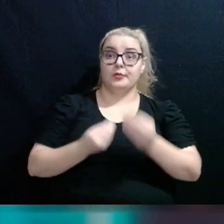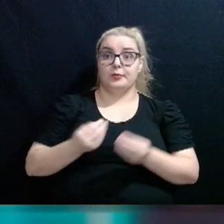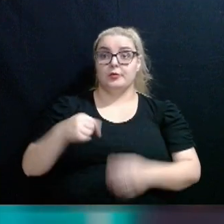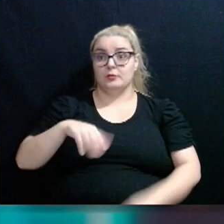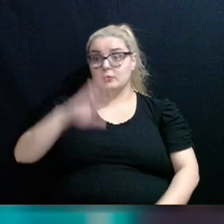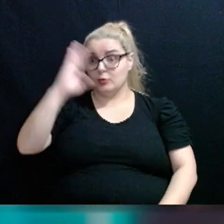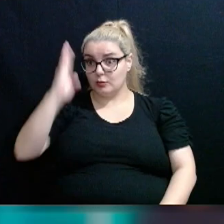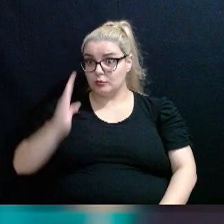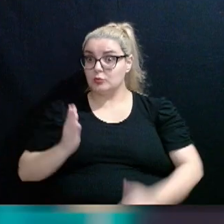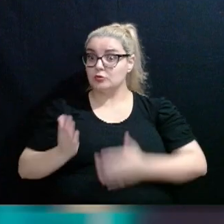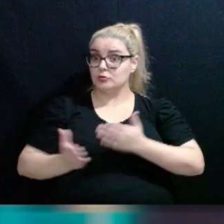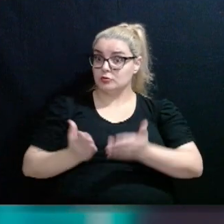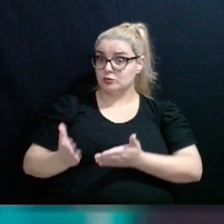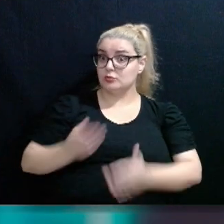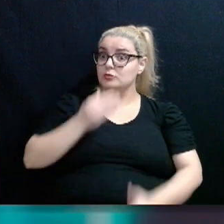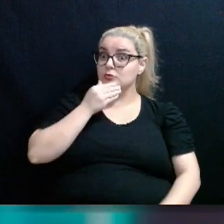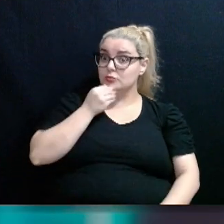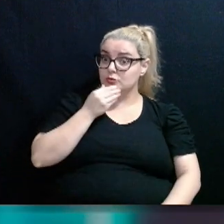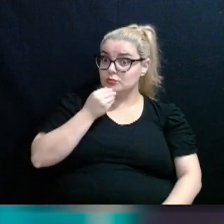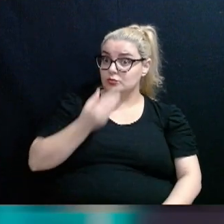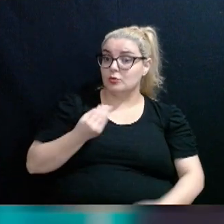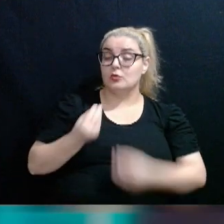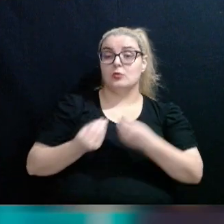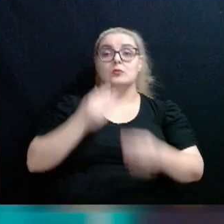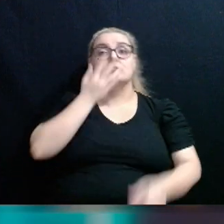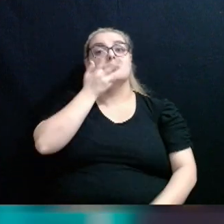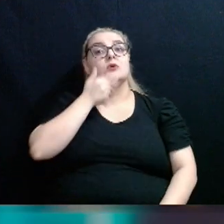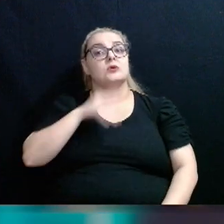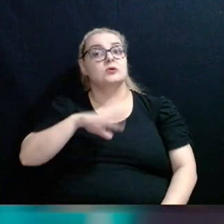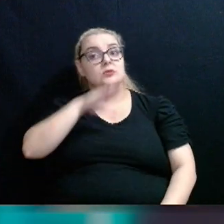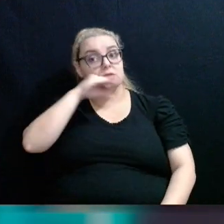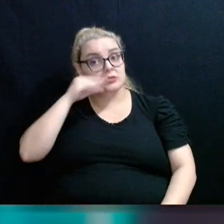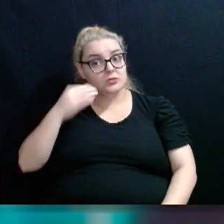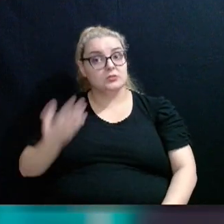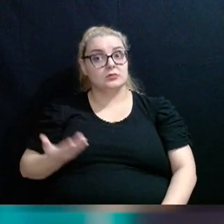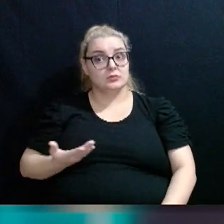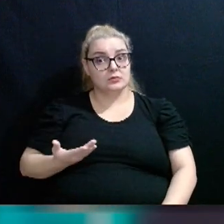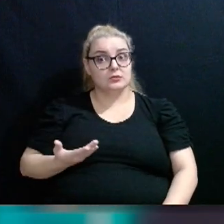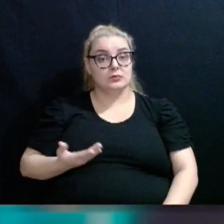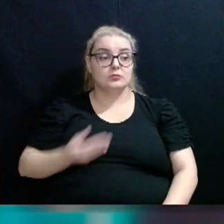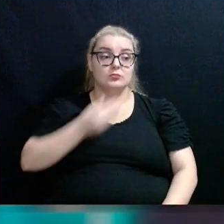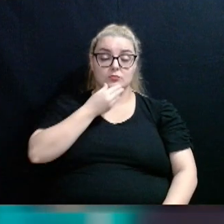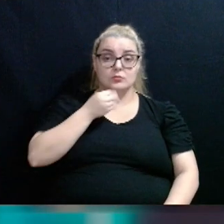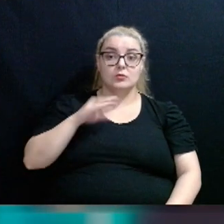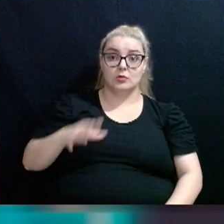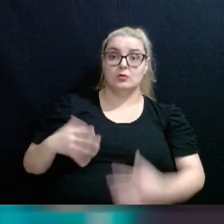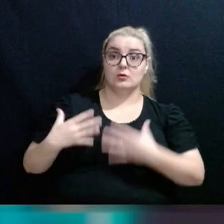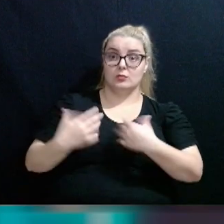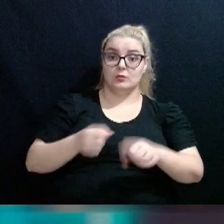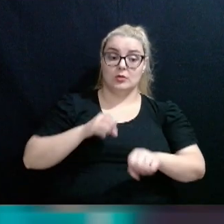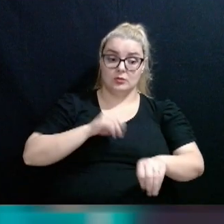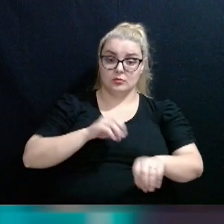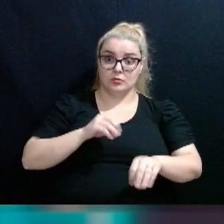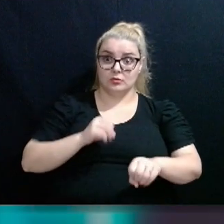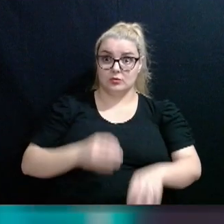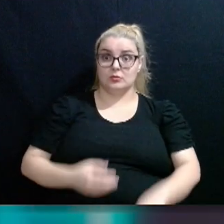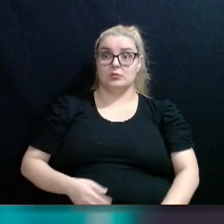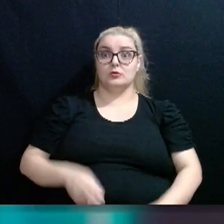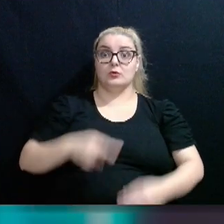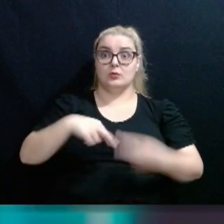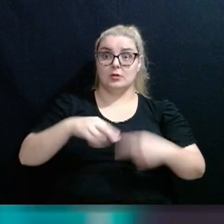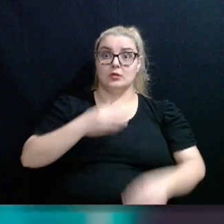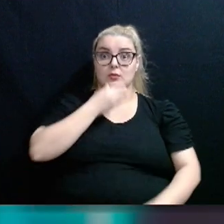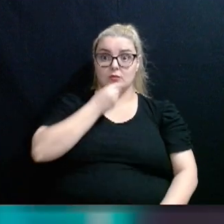a masculinidade, como essas crianças, esses adolescentes, meninos, recebem educação sobre a sua masculinidade, que tudo se resolve